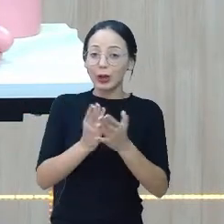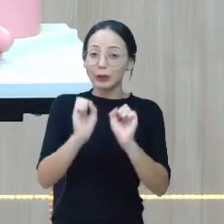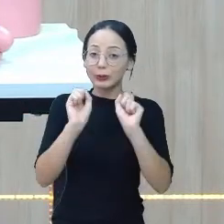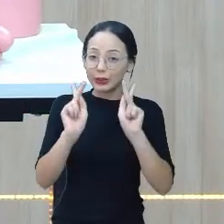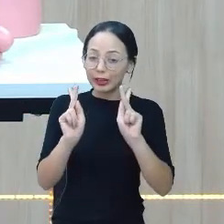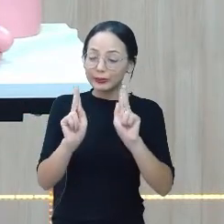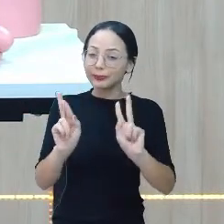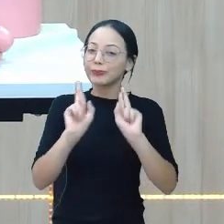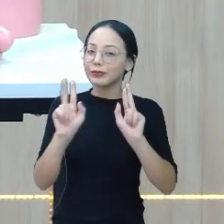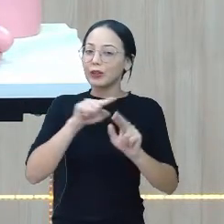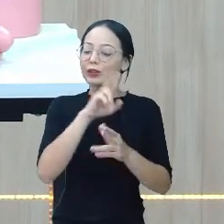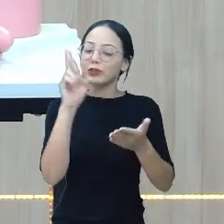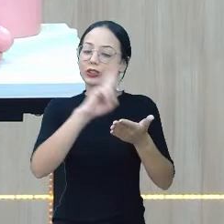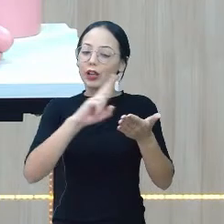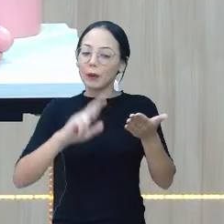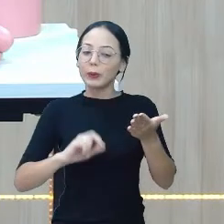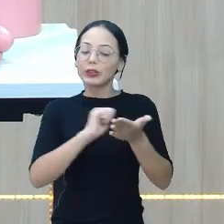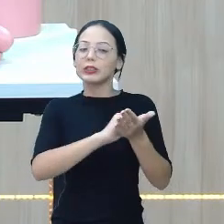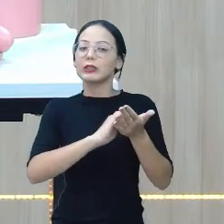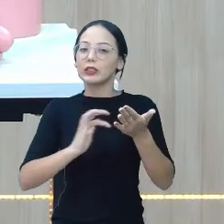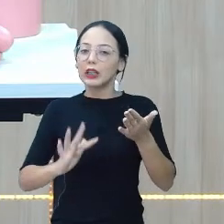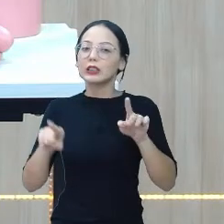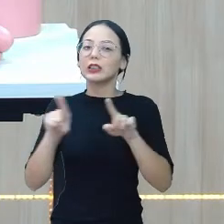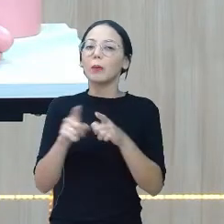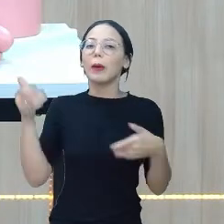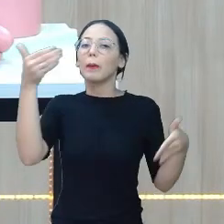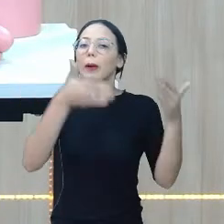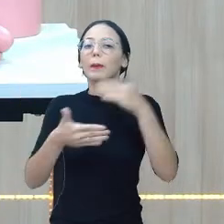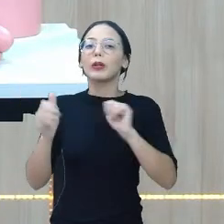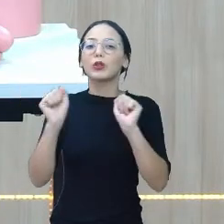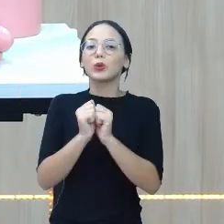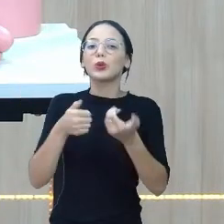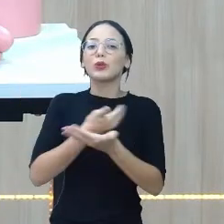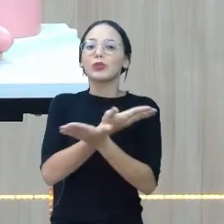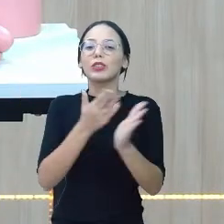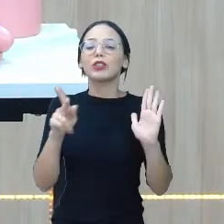com a atividade de vocês e também com a participação de vocês